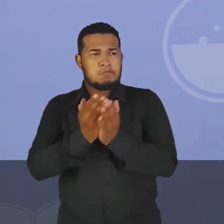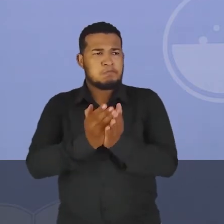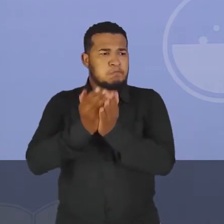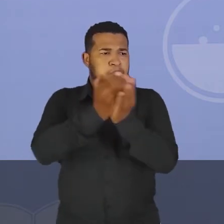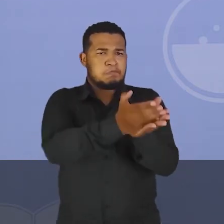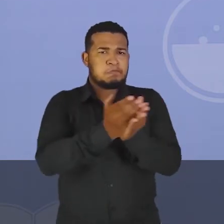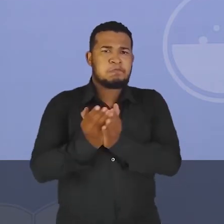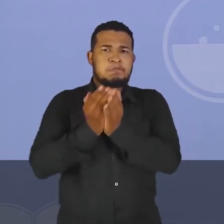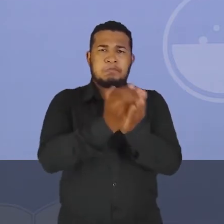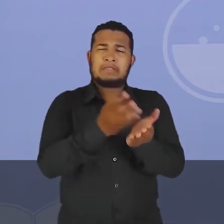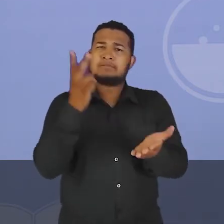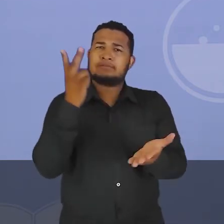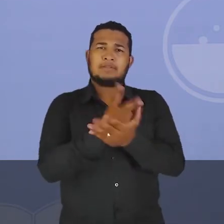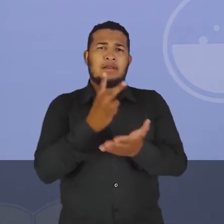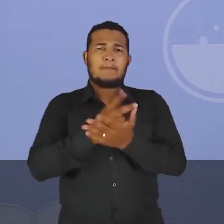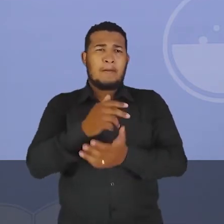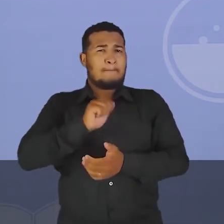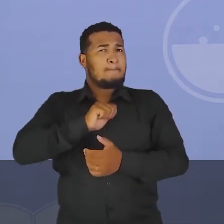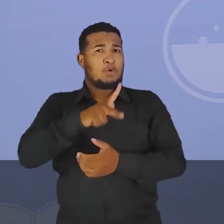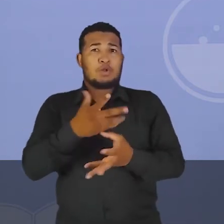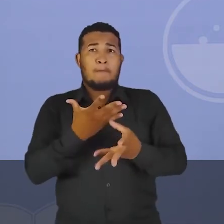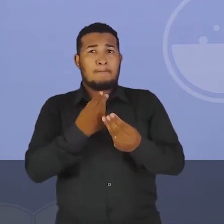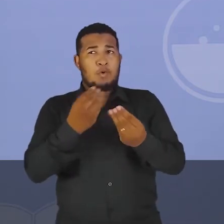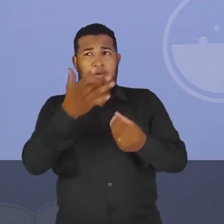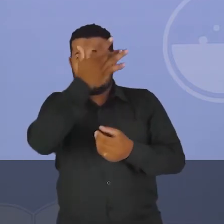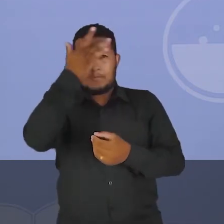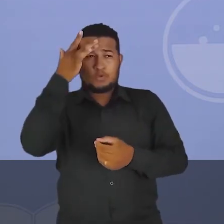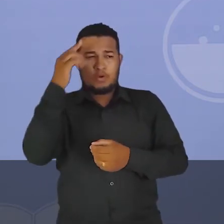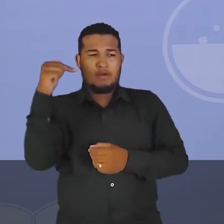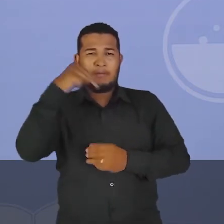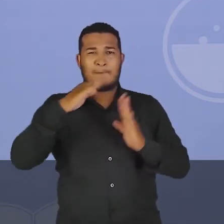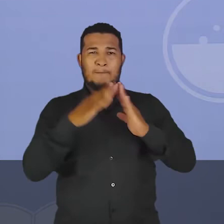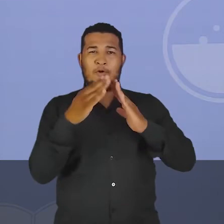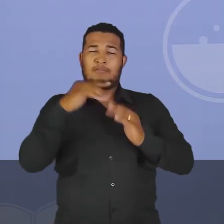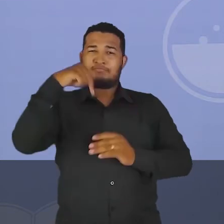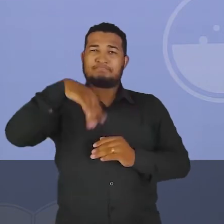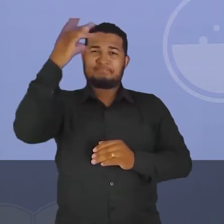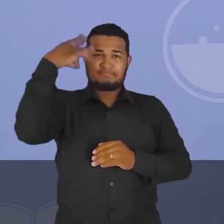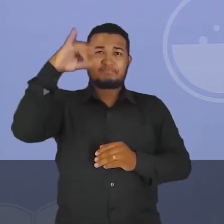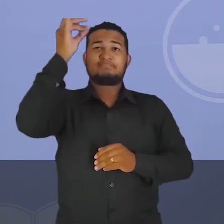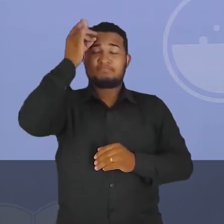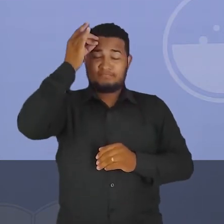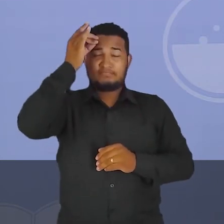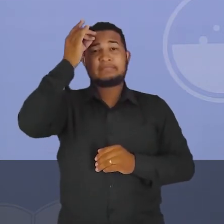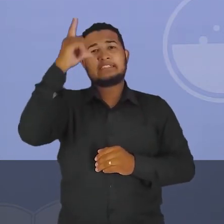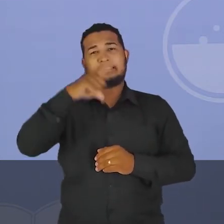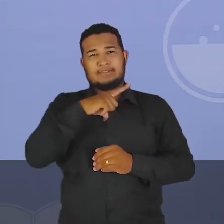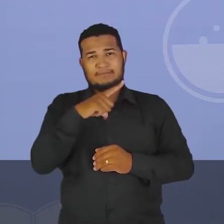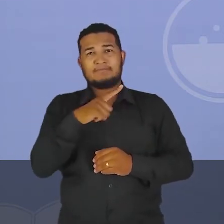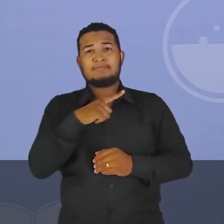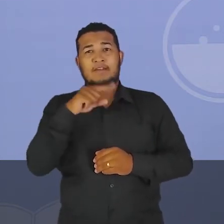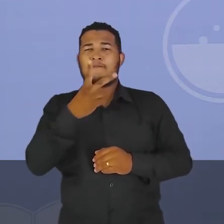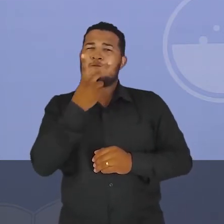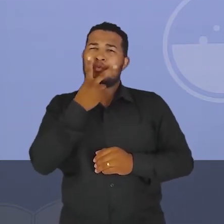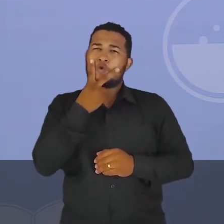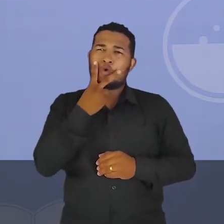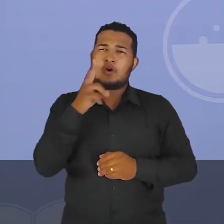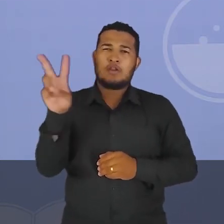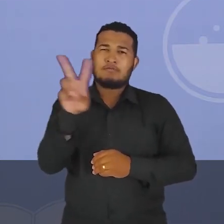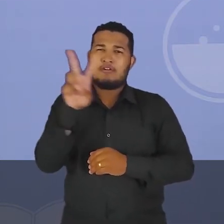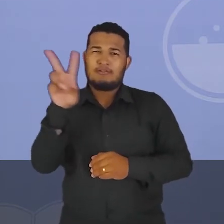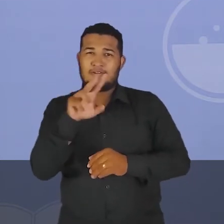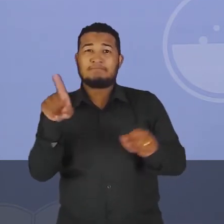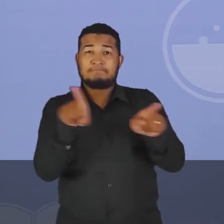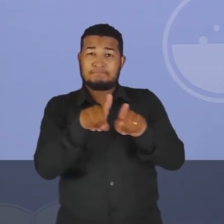frequentados regularmente. Tinham muitos portugueses que moravam, né, no Espírito Santo, moravam, né, aqui na nossa região atual de Vitória, Vila Velha